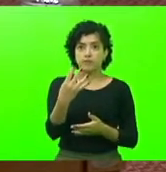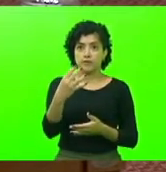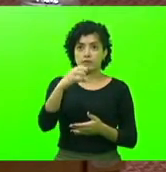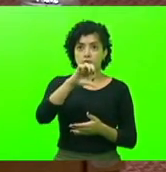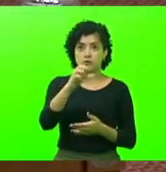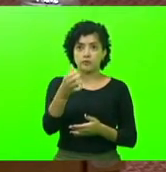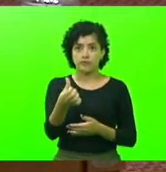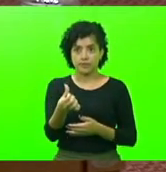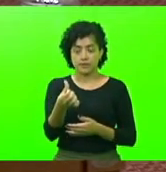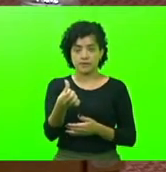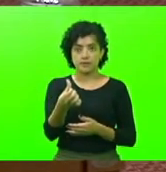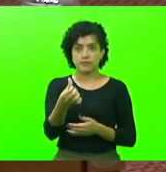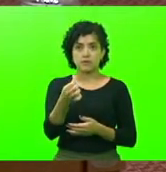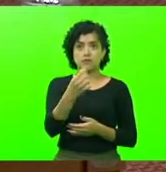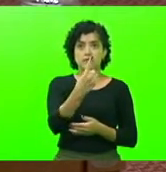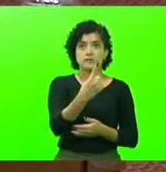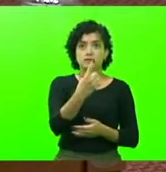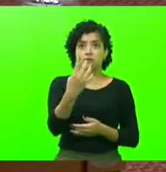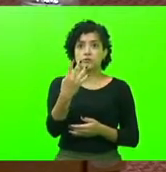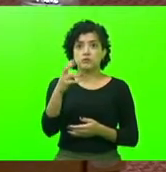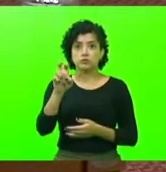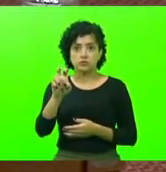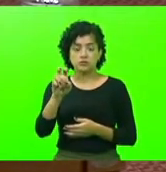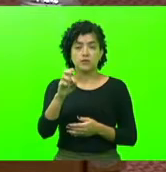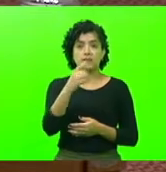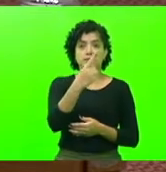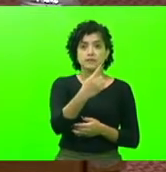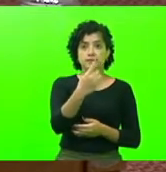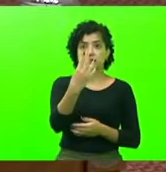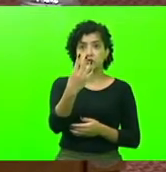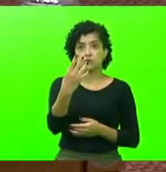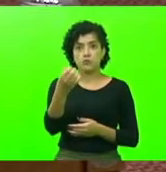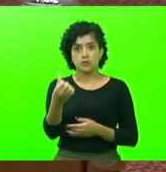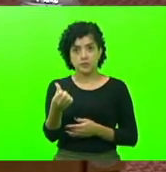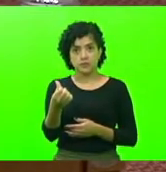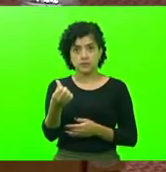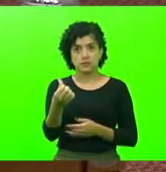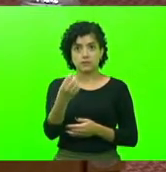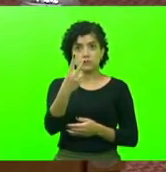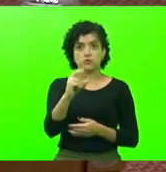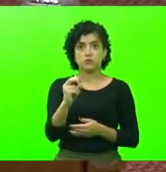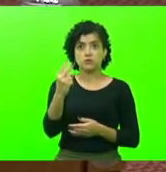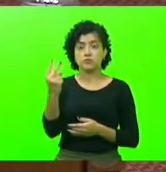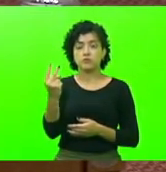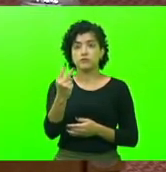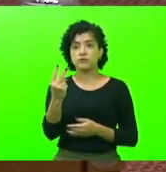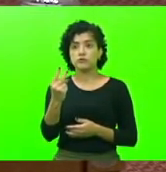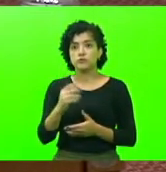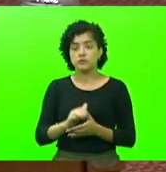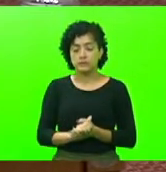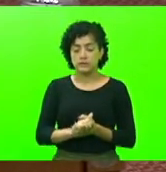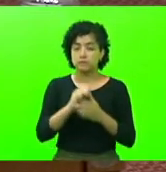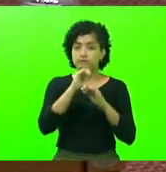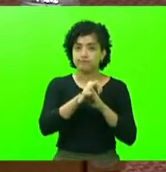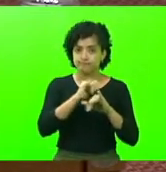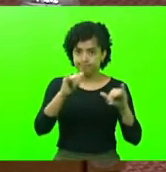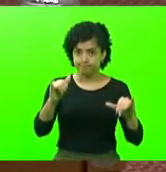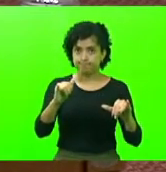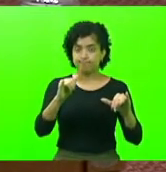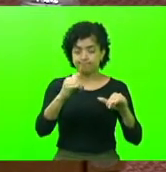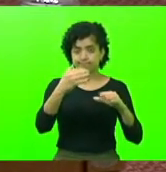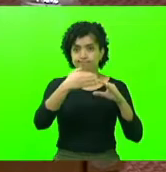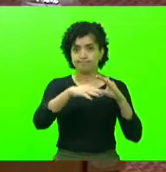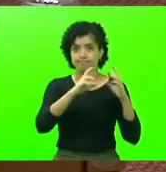96 e 145 a 146, 2022, e comunicou que encaminhará